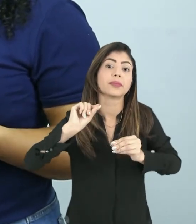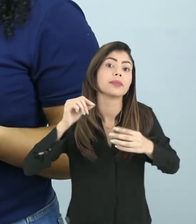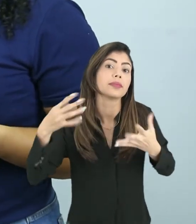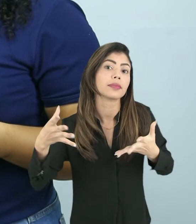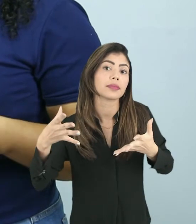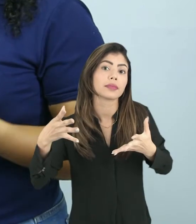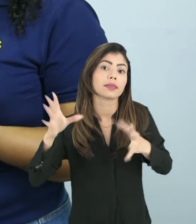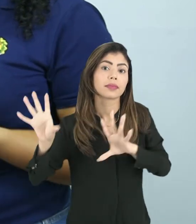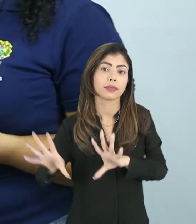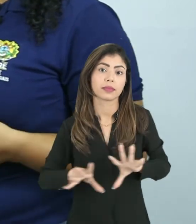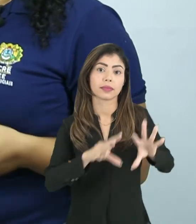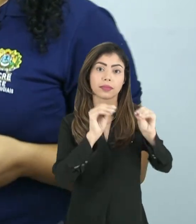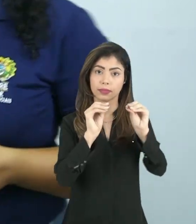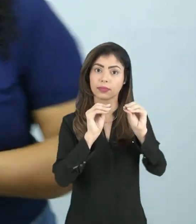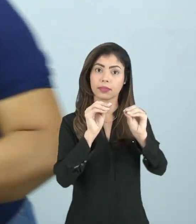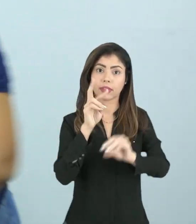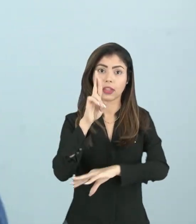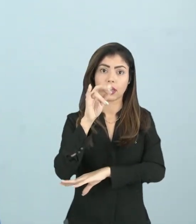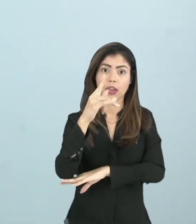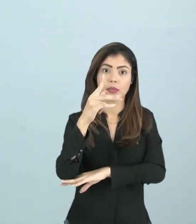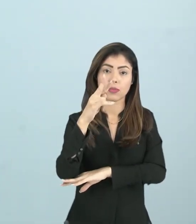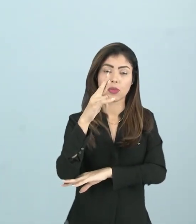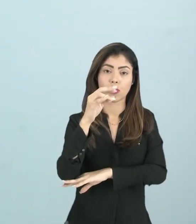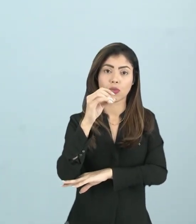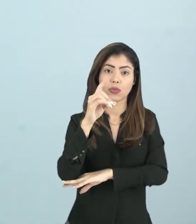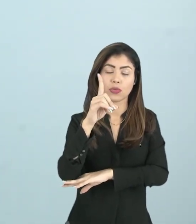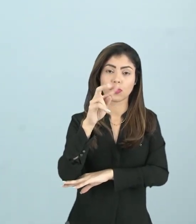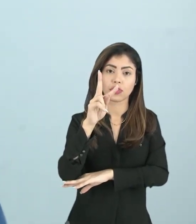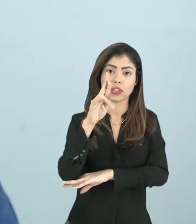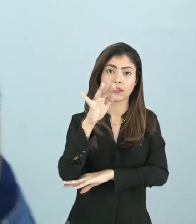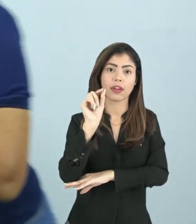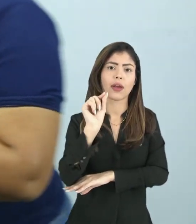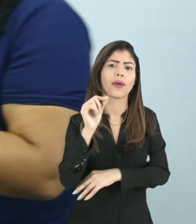as partes reprodutivas, que são as